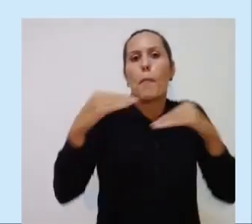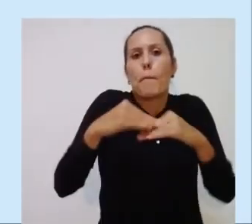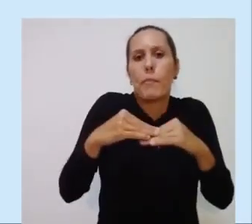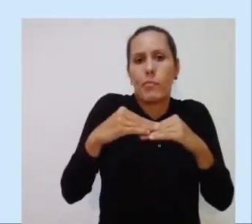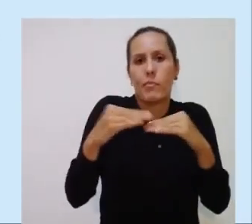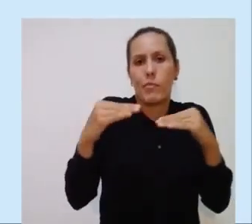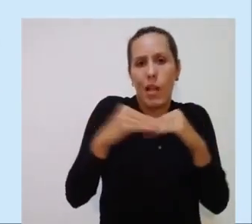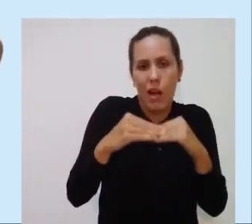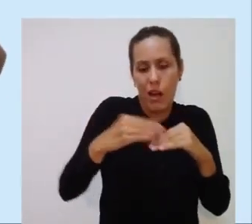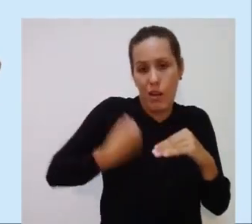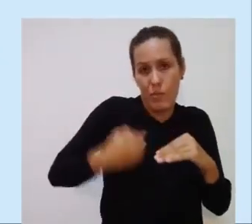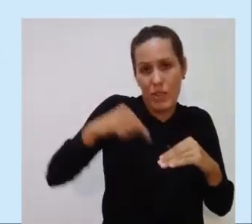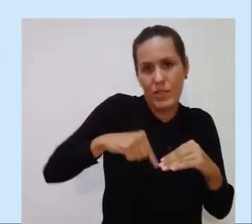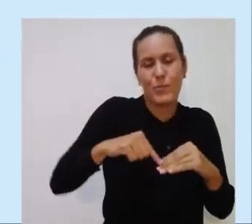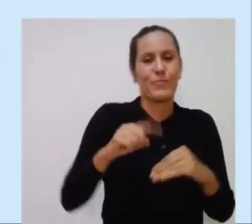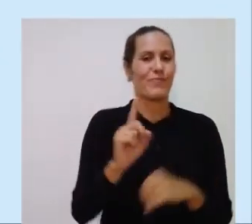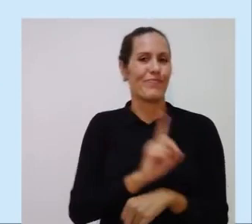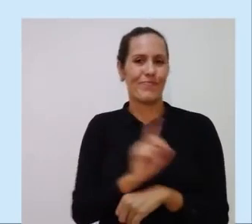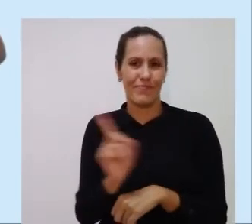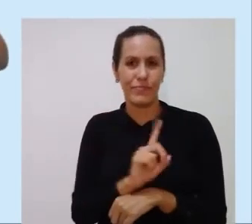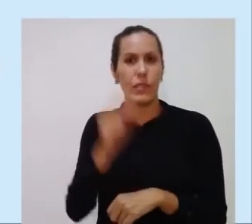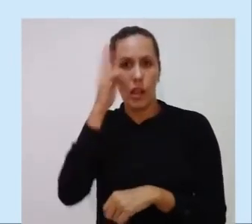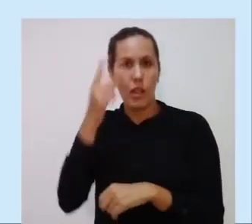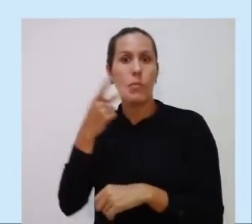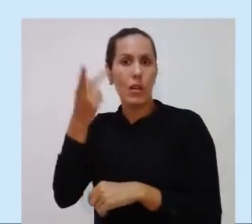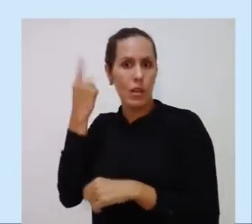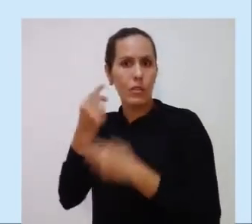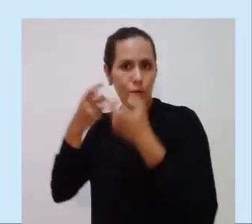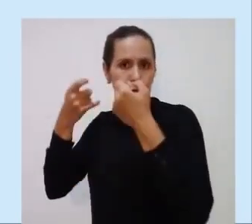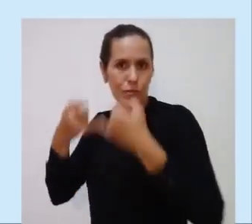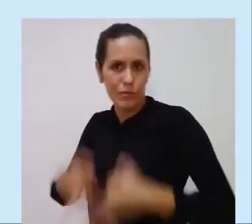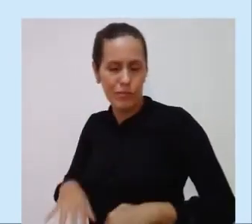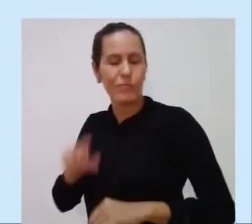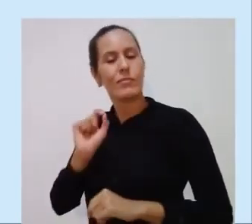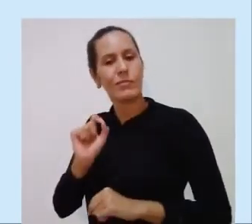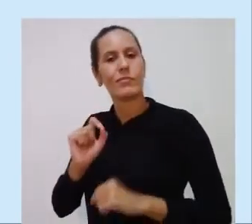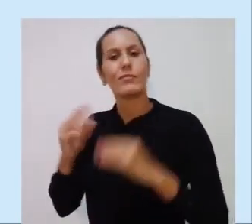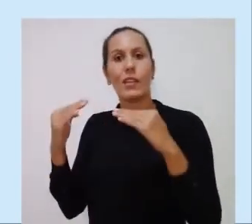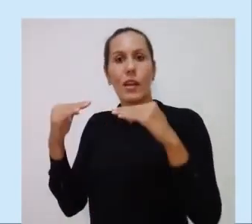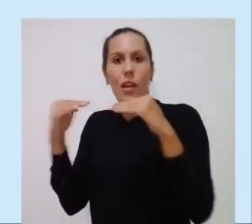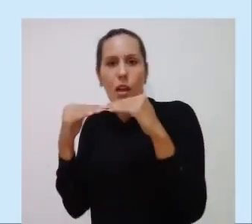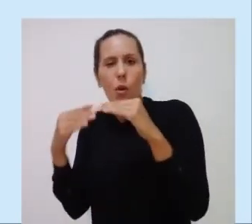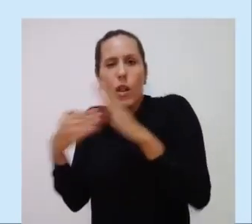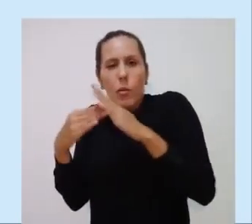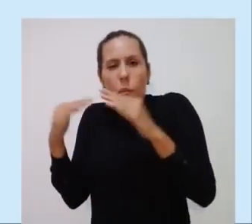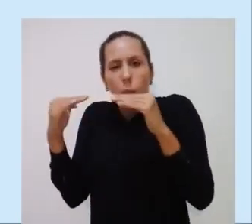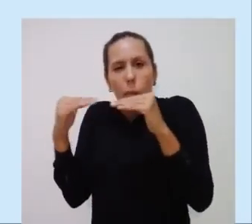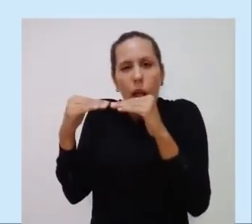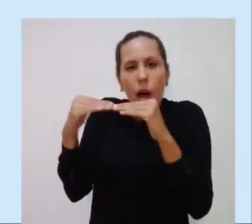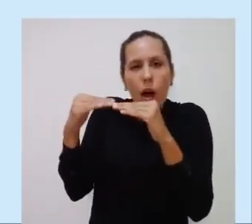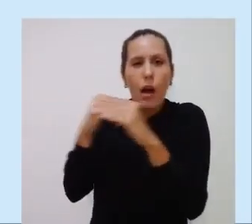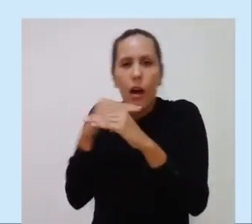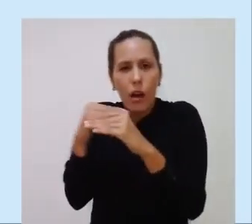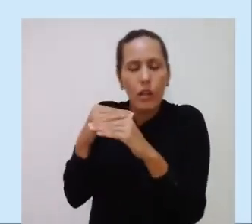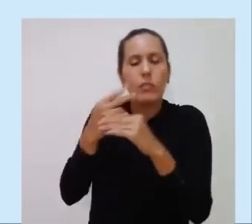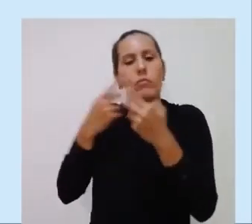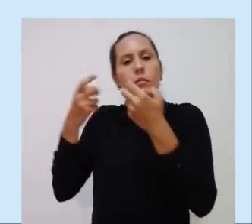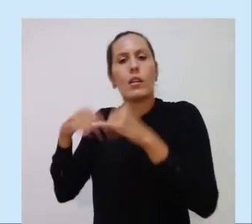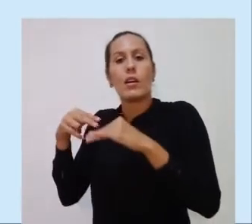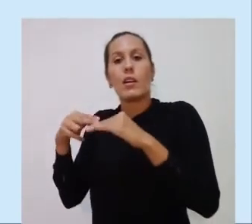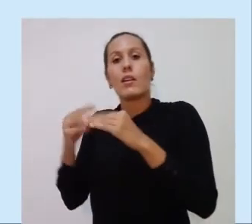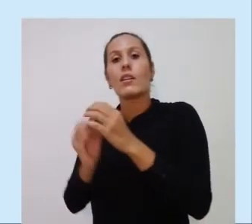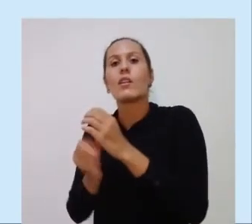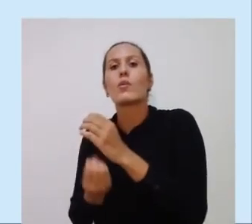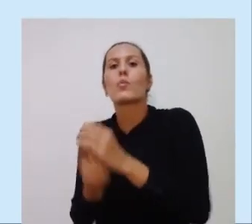endógenas, que os limites de placa são aonde ocorrem a maior dinâmica, tá? De construção. Então, a gente consegue ver essa